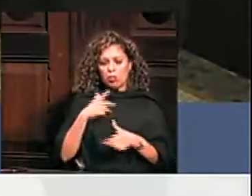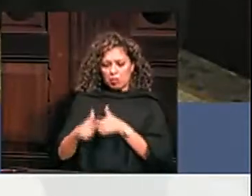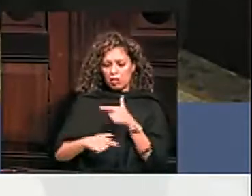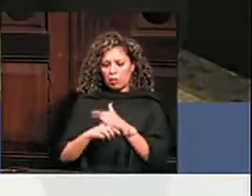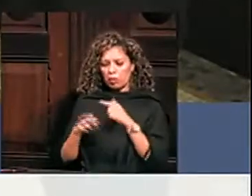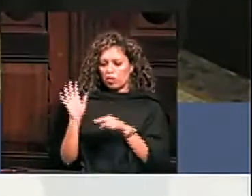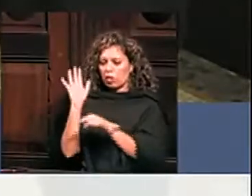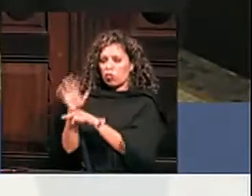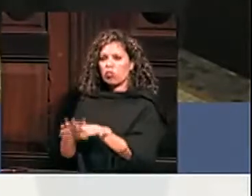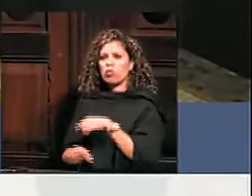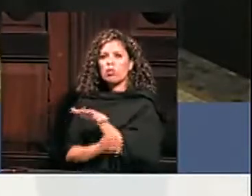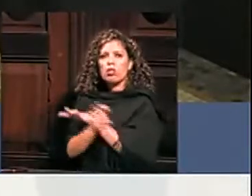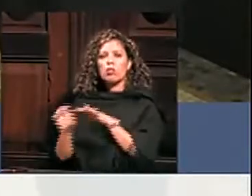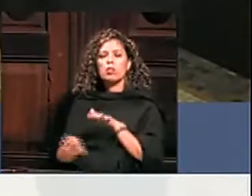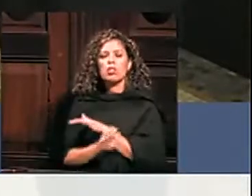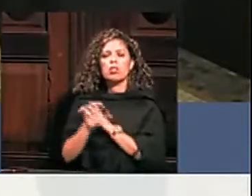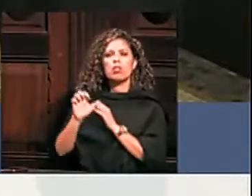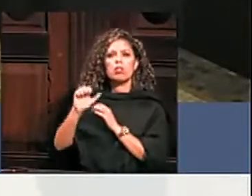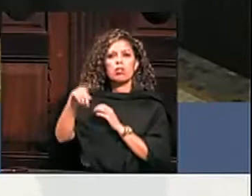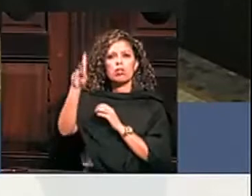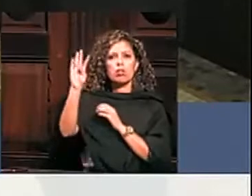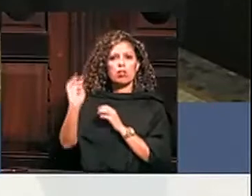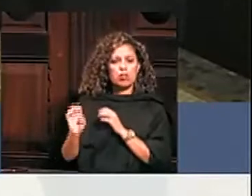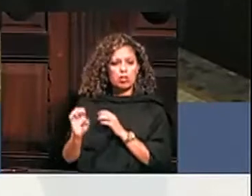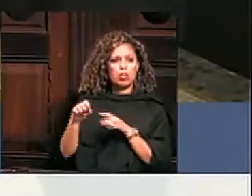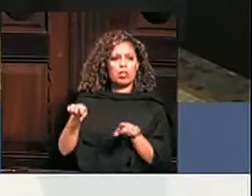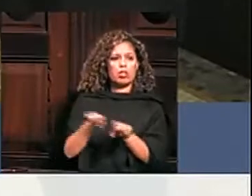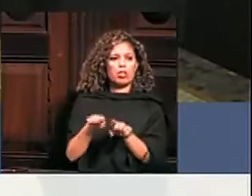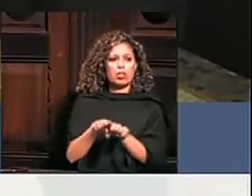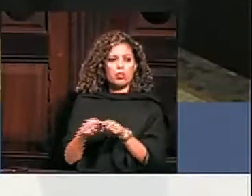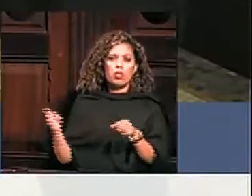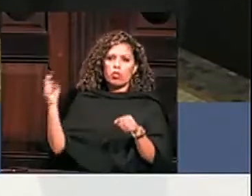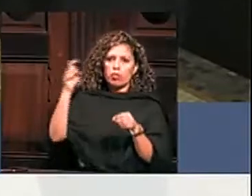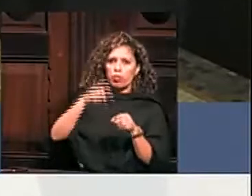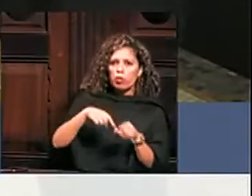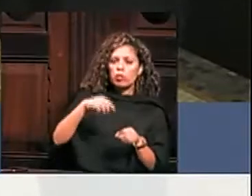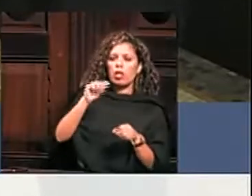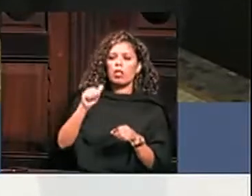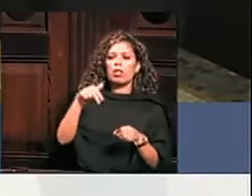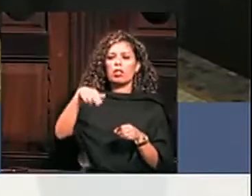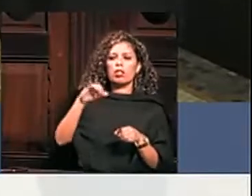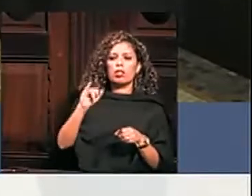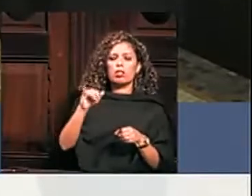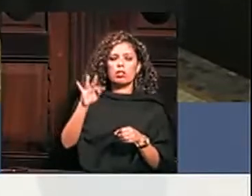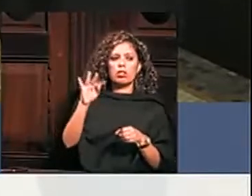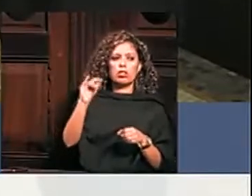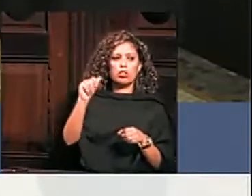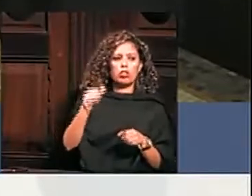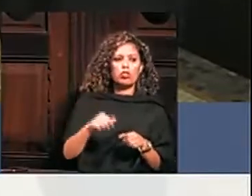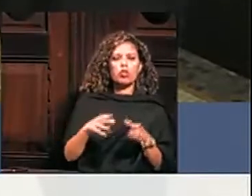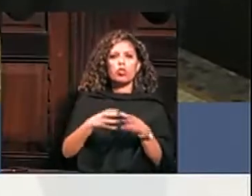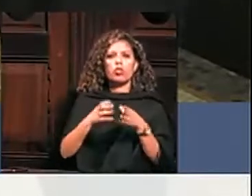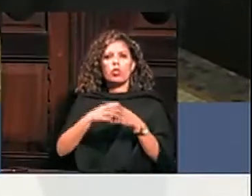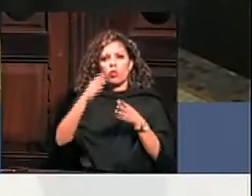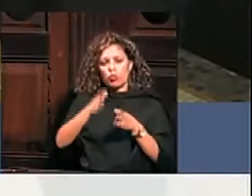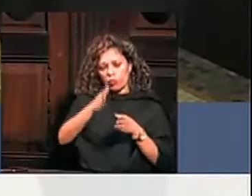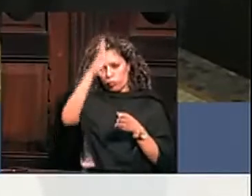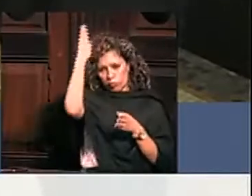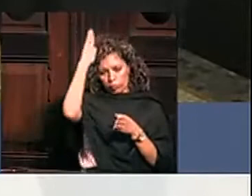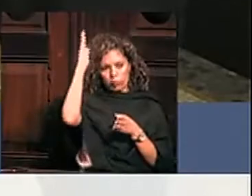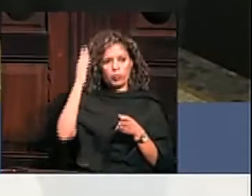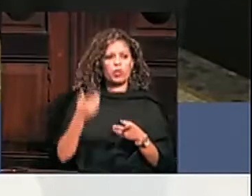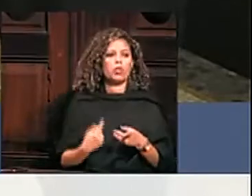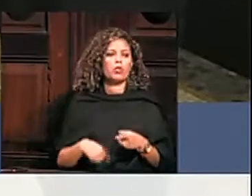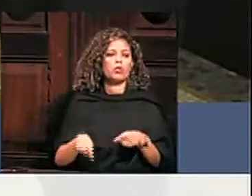lugar, do combate que quer resgatar a anistia aos bombeiros, do combate que quer